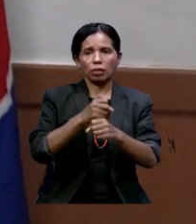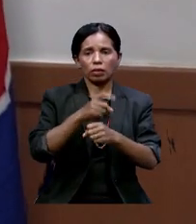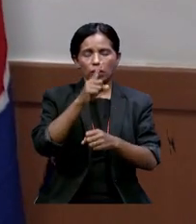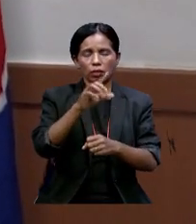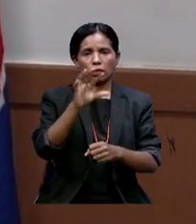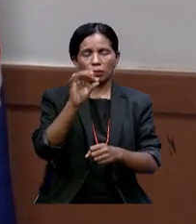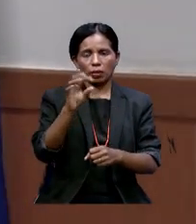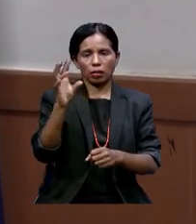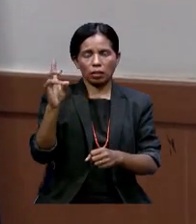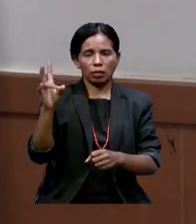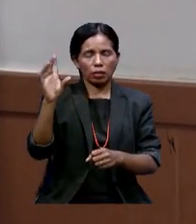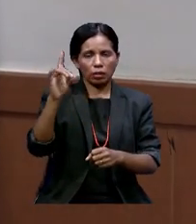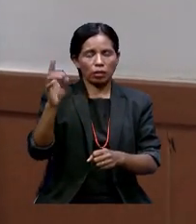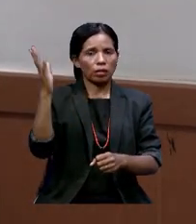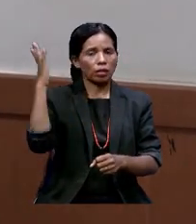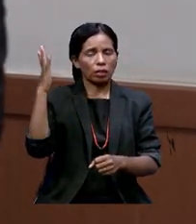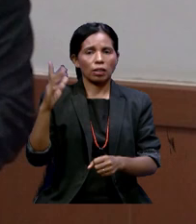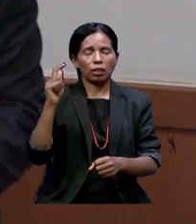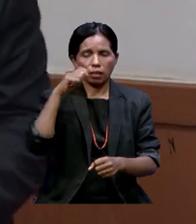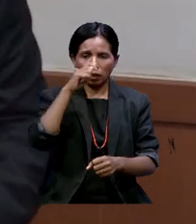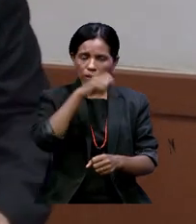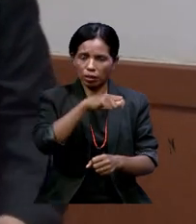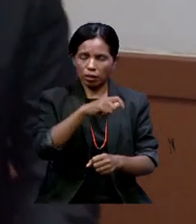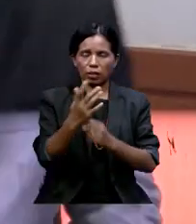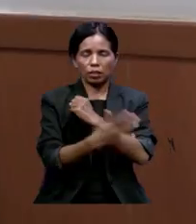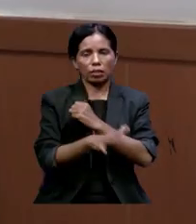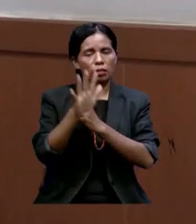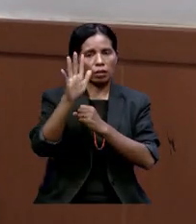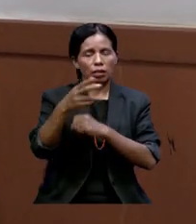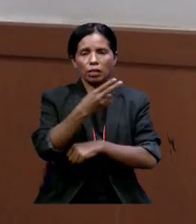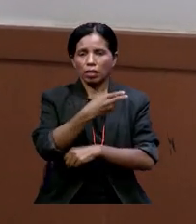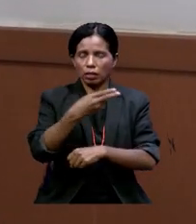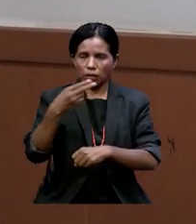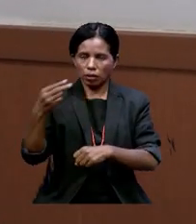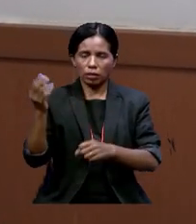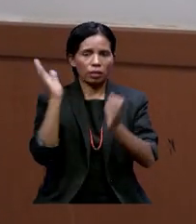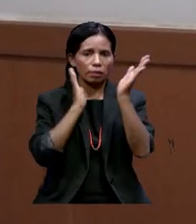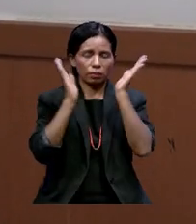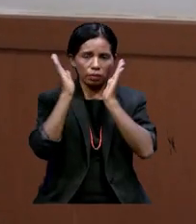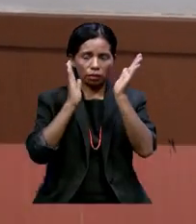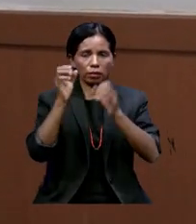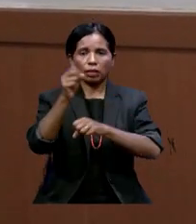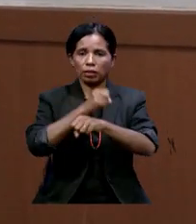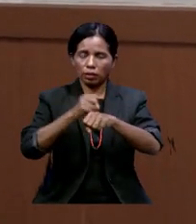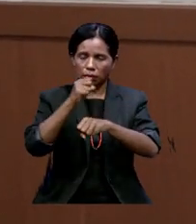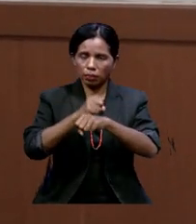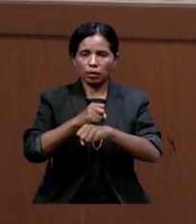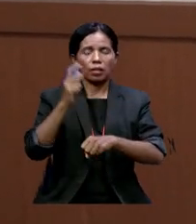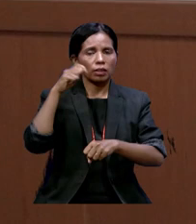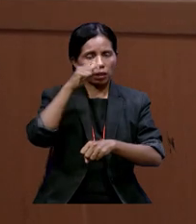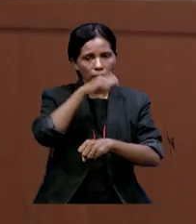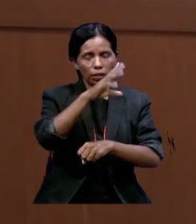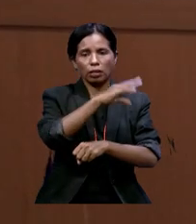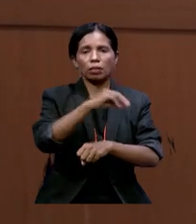hitu iha Bangkok, Tailândia, Husinação, Lima, Hanesan, Indonésia, Malásia, Singapura, Tailândia no